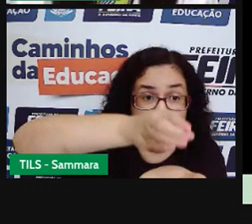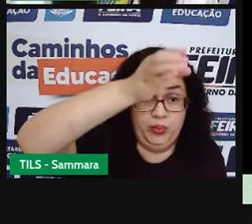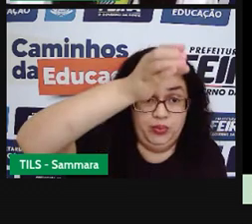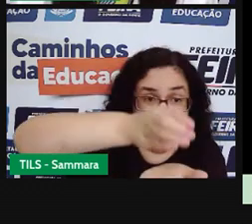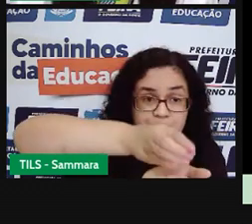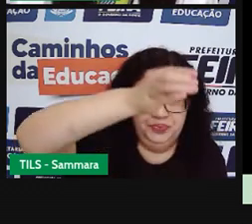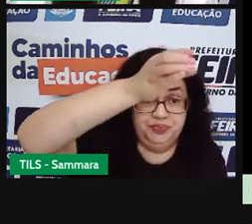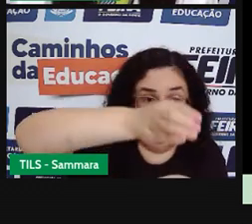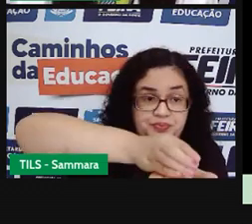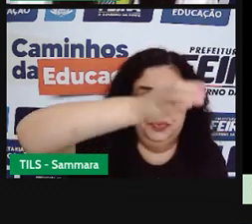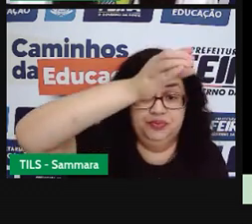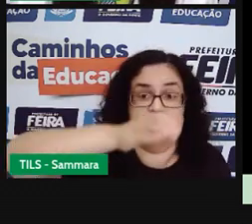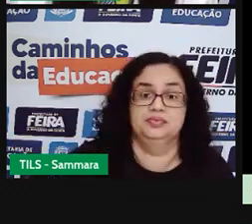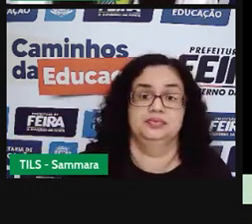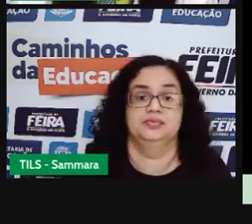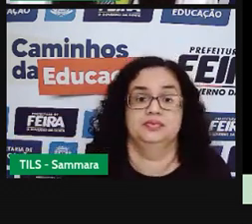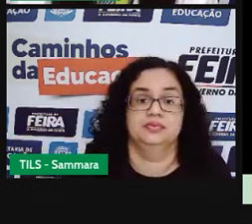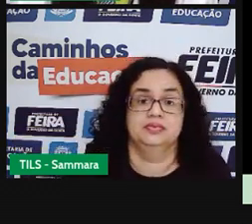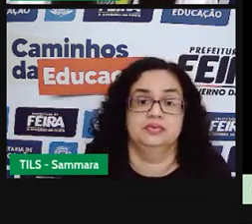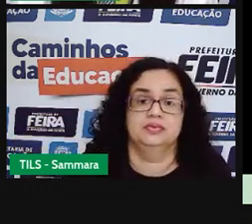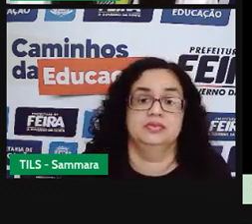é um copo